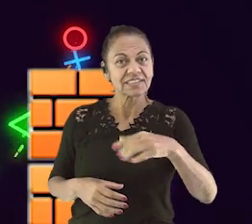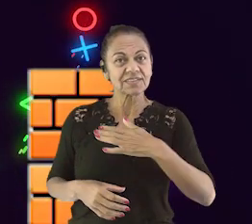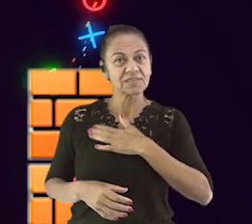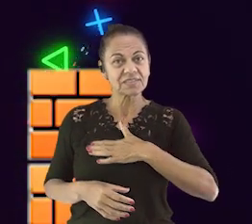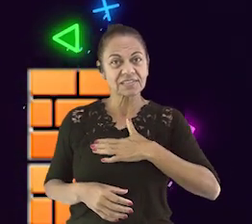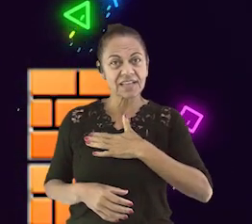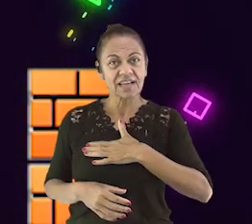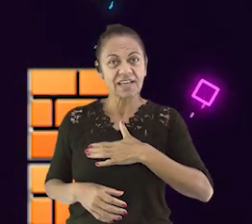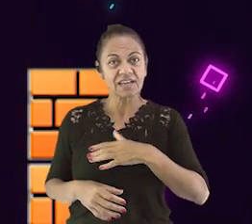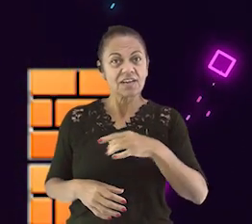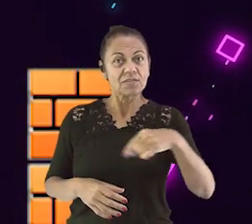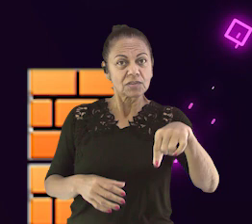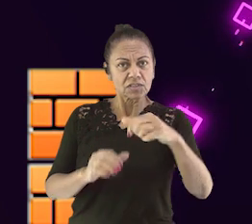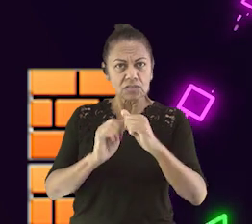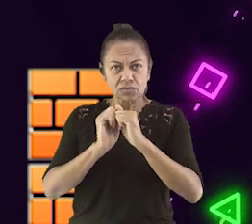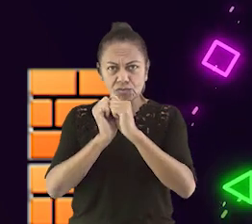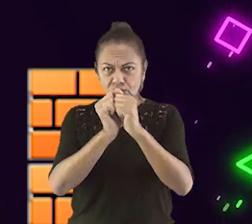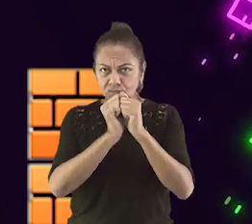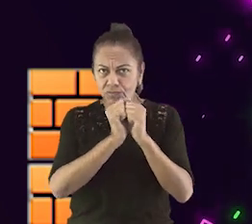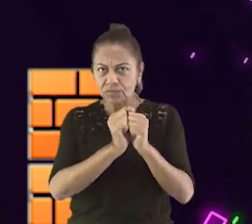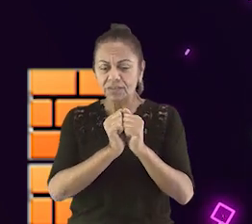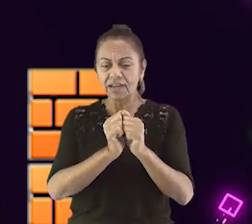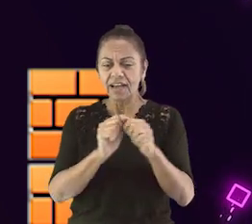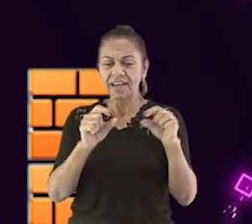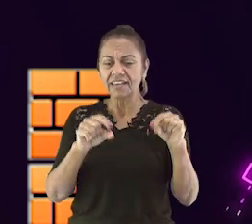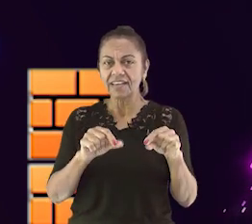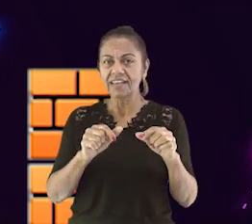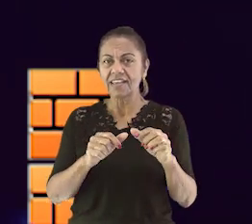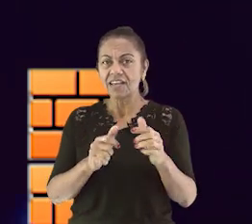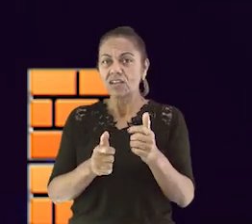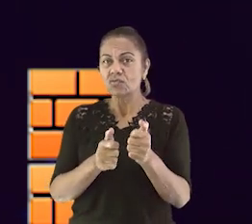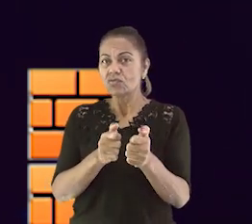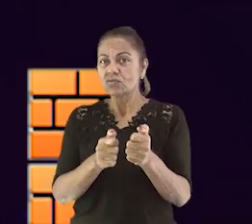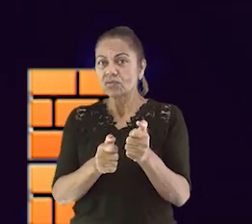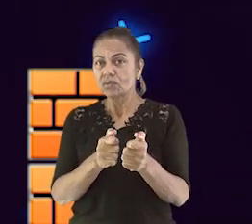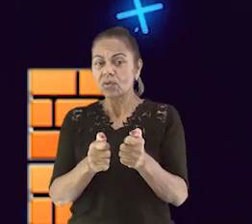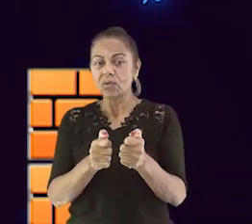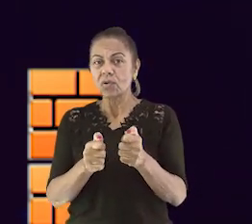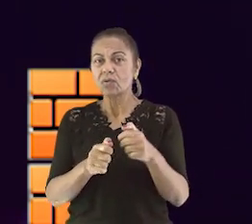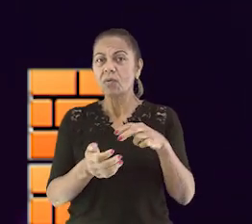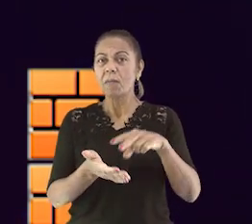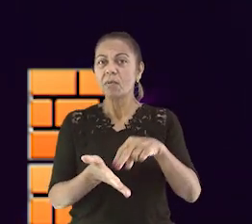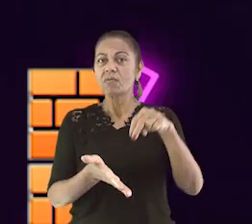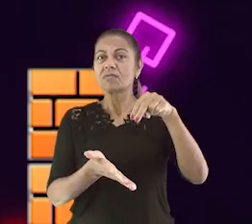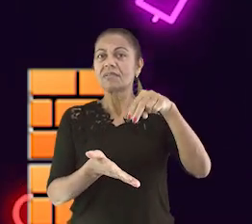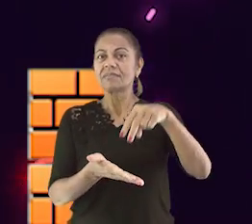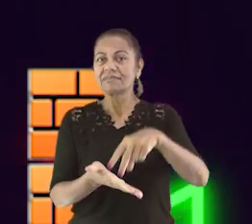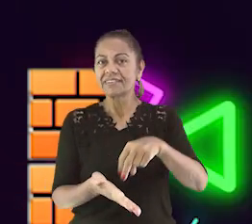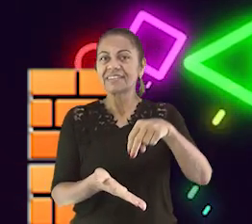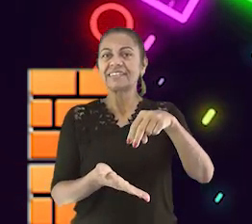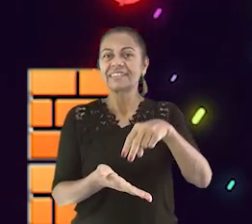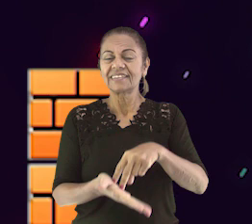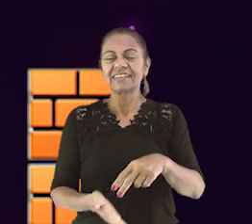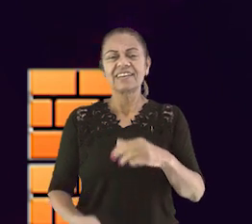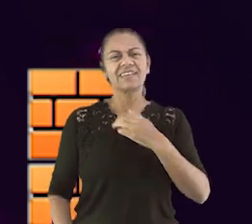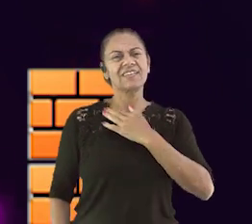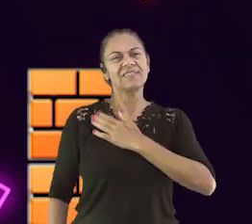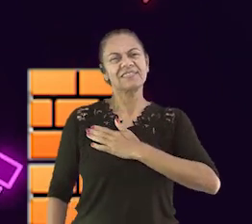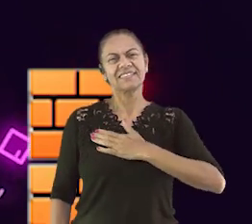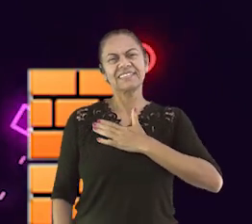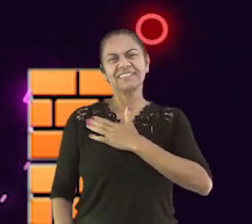Conseguimos. E aí, gostaram? Conseguiram me acompanhar nesse jogo de videogame de pular e